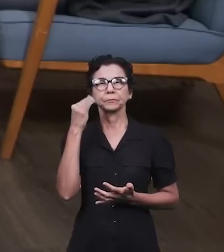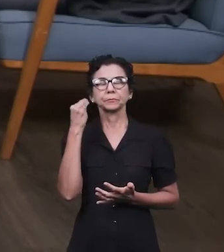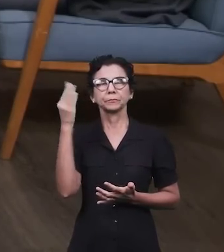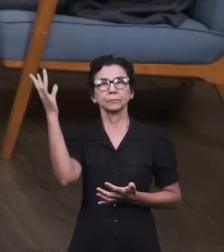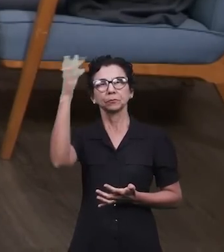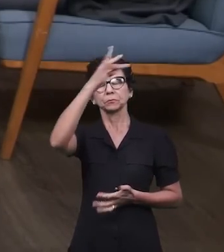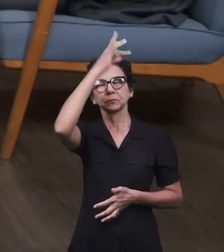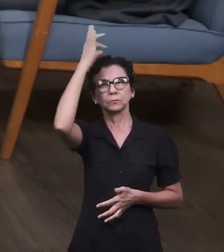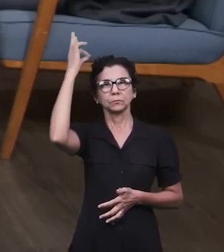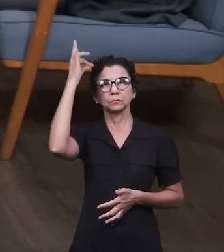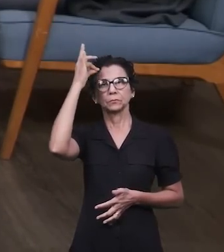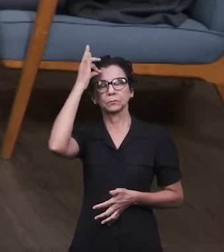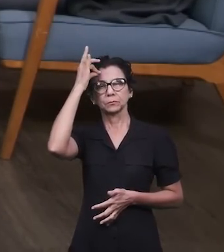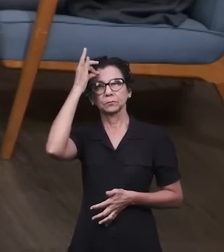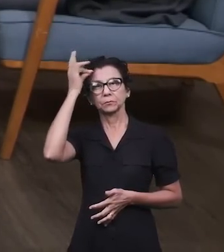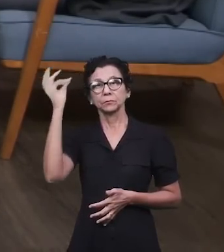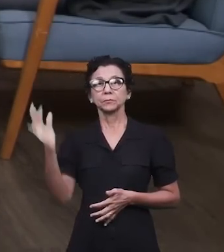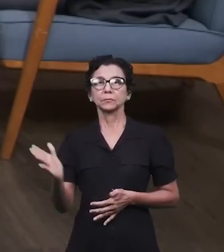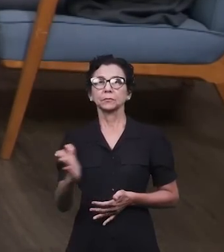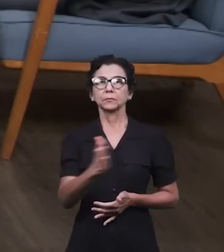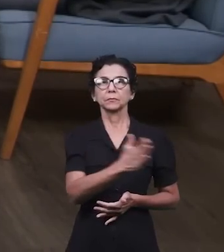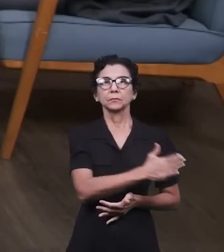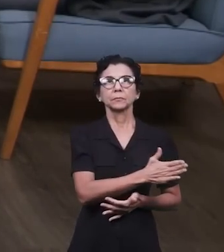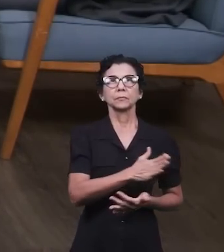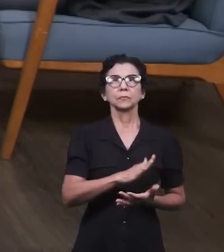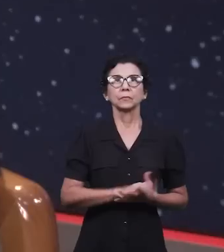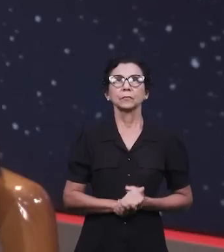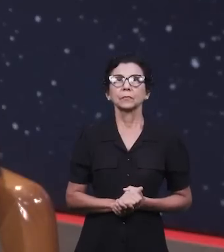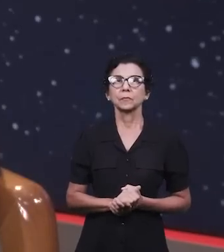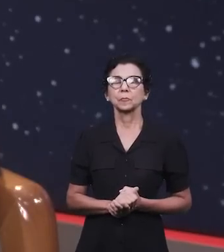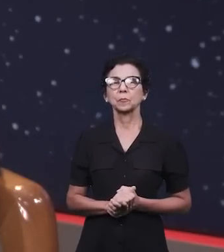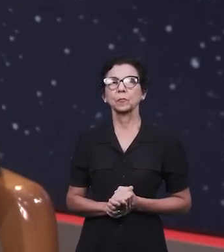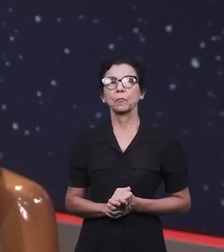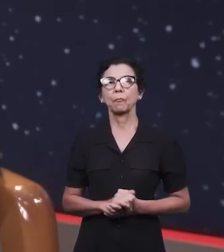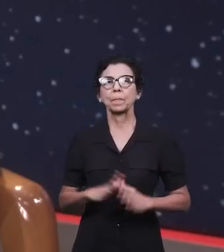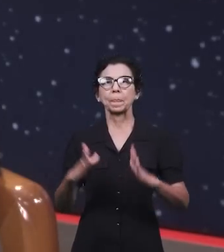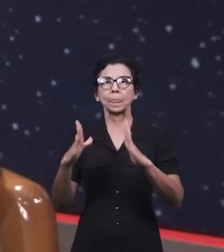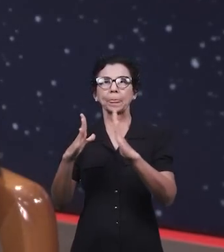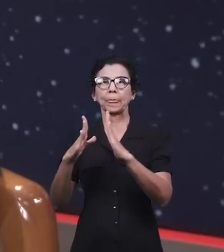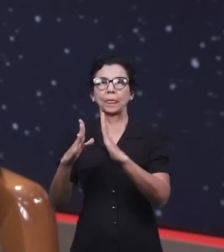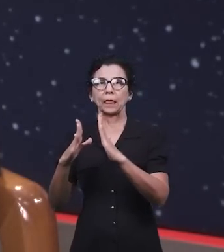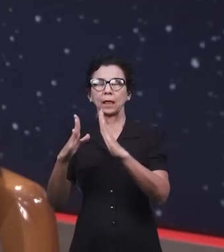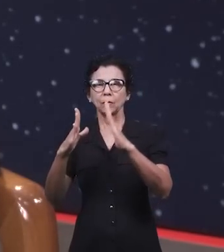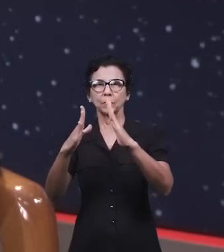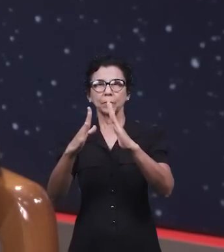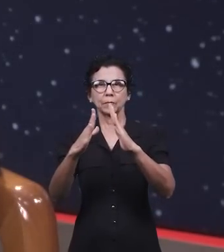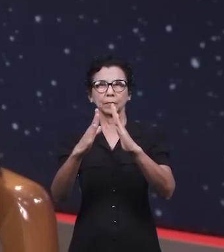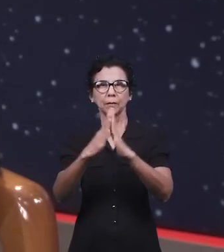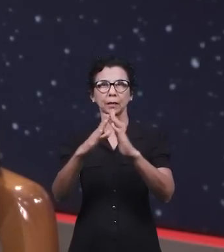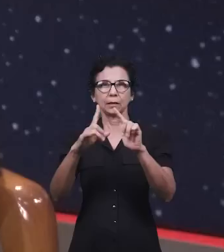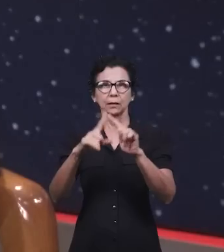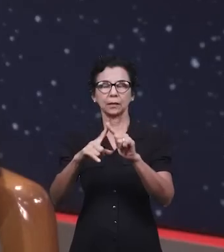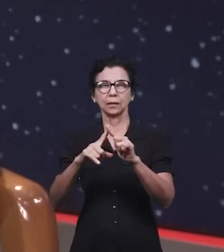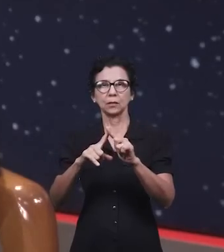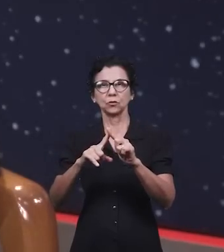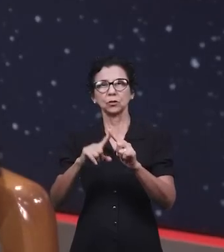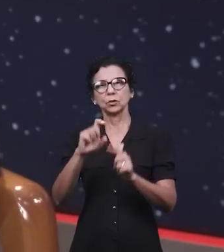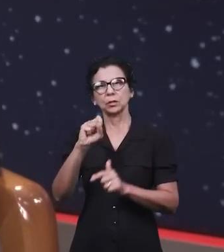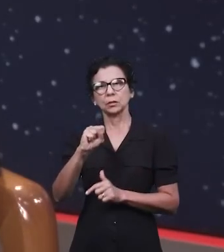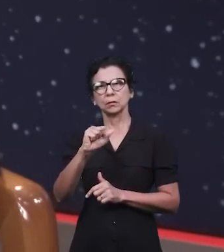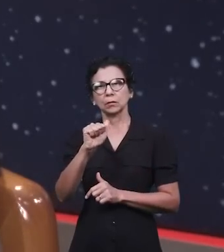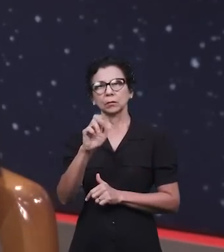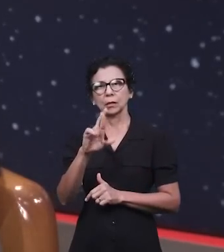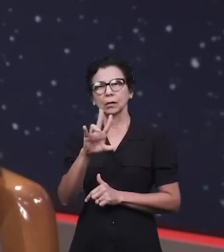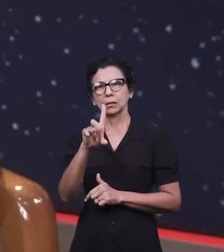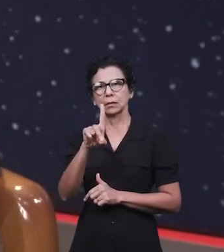continuar contigo aqui. Sardes, a igreja de Sardes. A igreja de Sardes, que tem Apocalipse, capítulo 3, versículo 1, né? Aquele que tem os